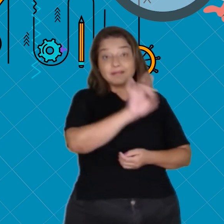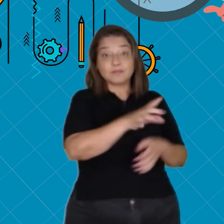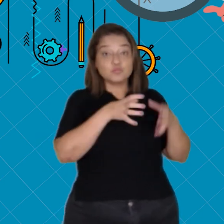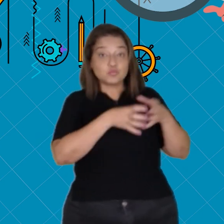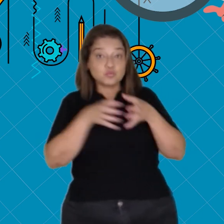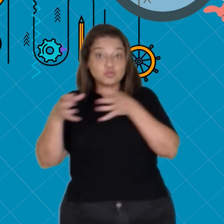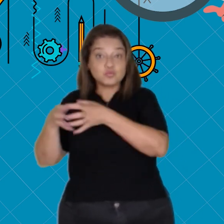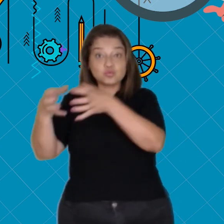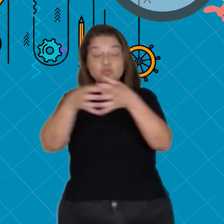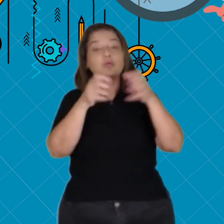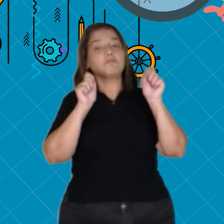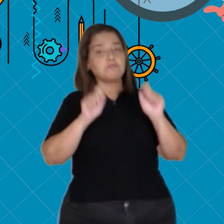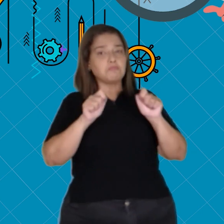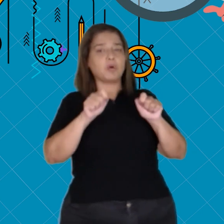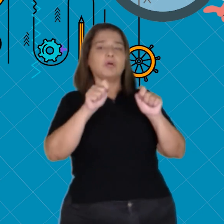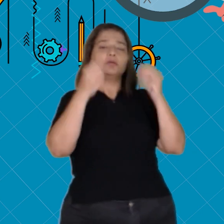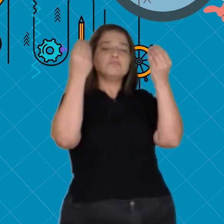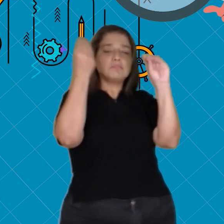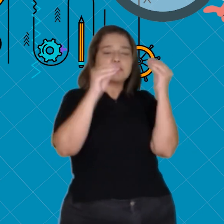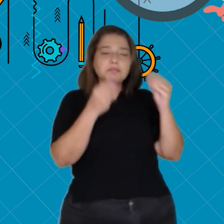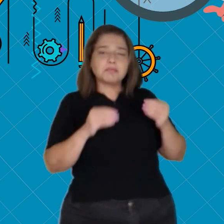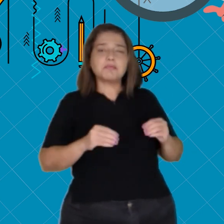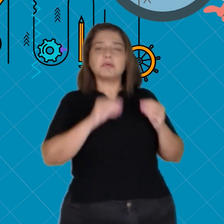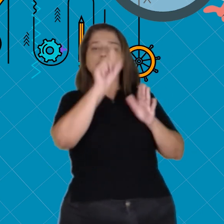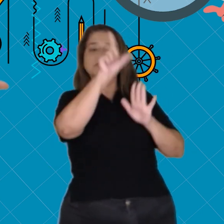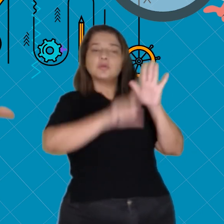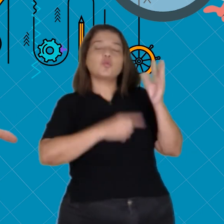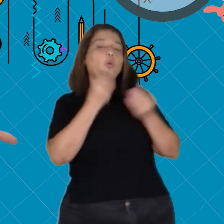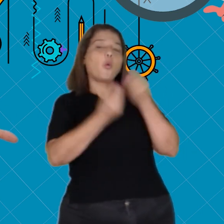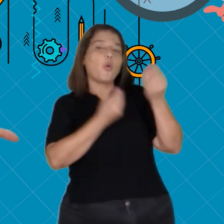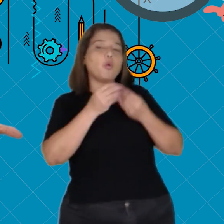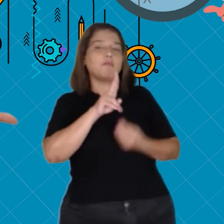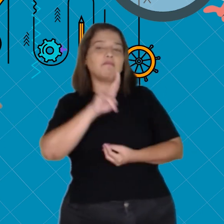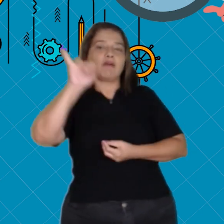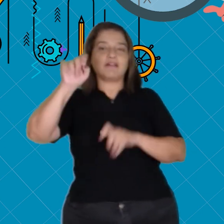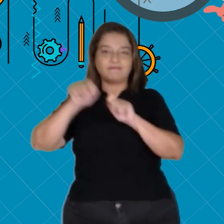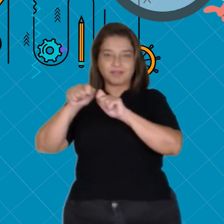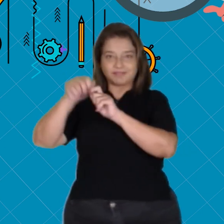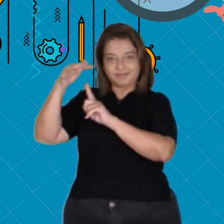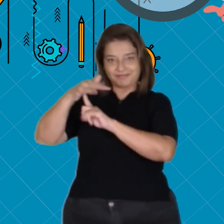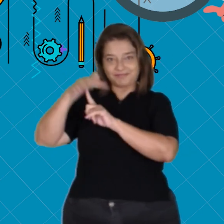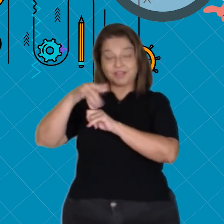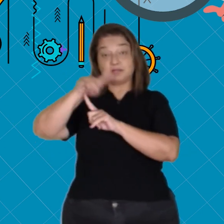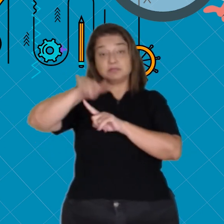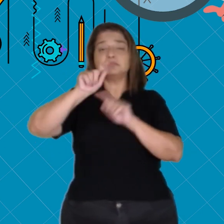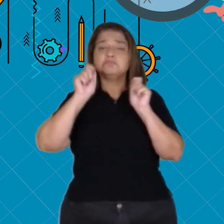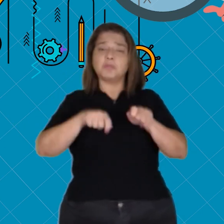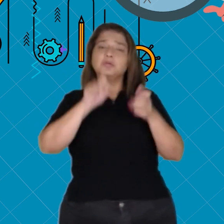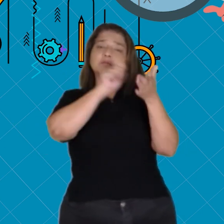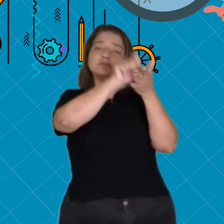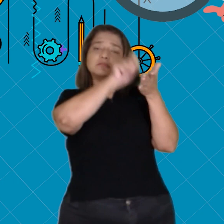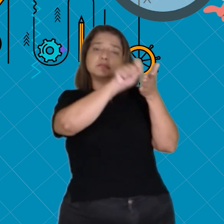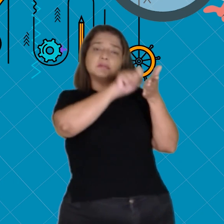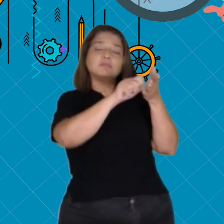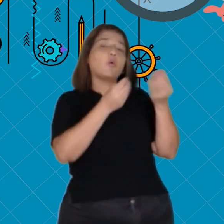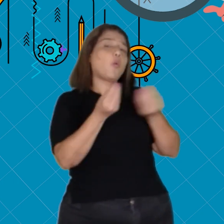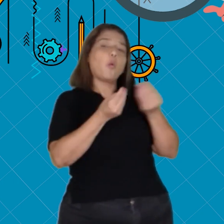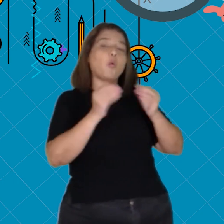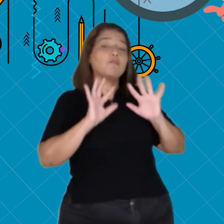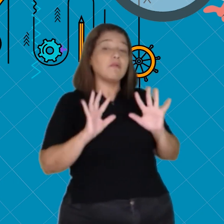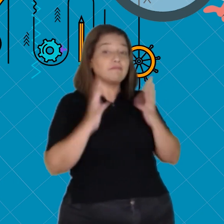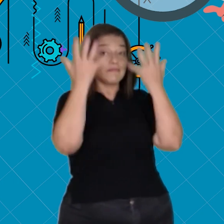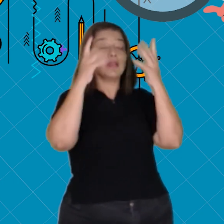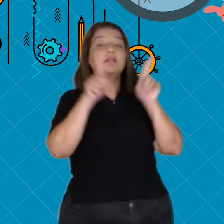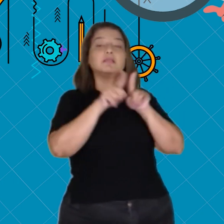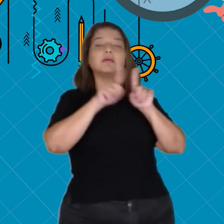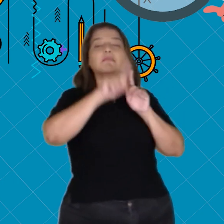criar um esboço do layout da feira. Escreva uma descrição do evento e liste